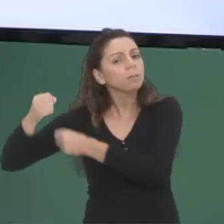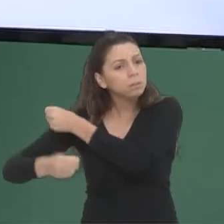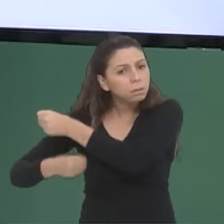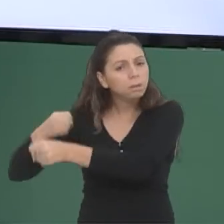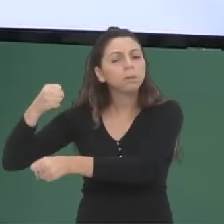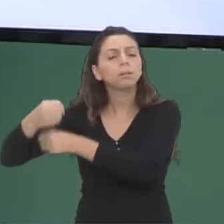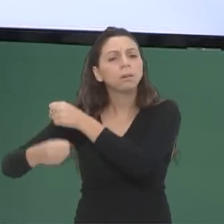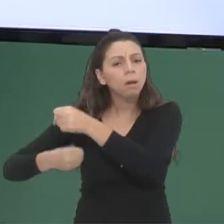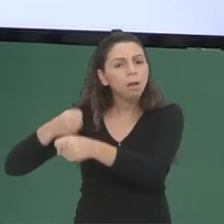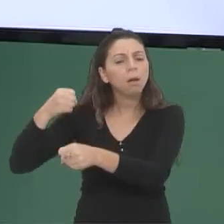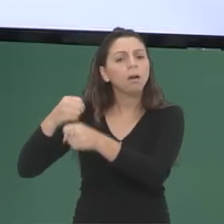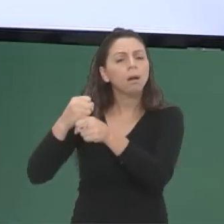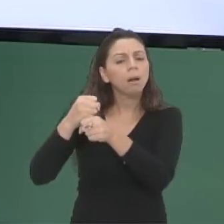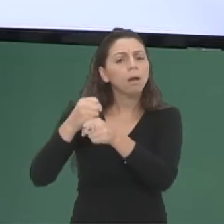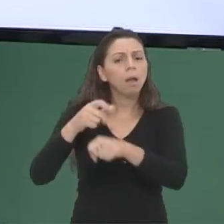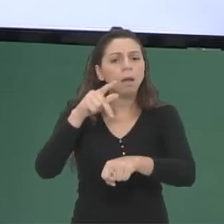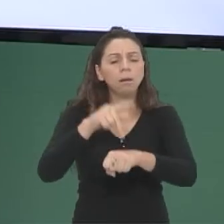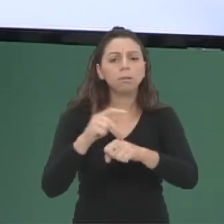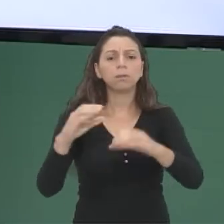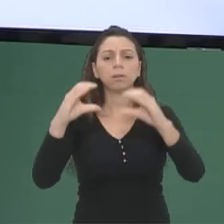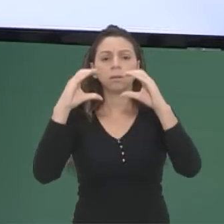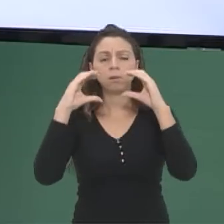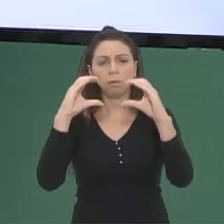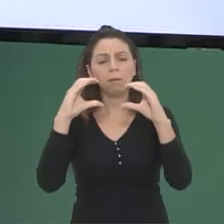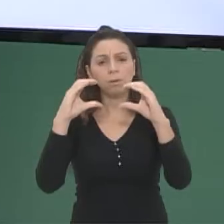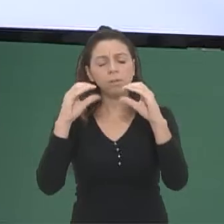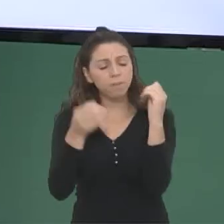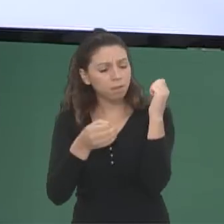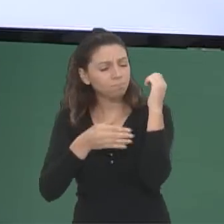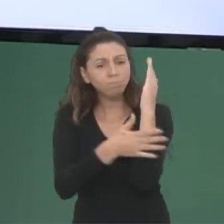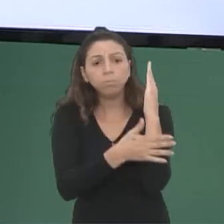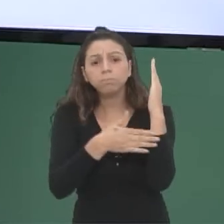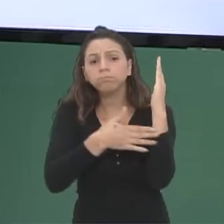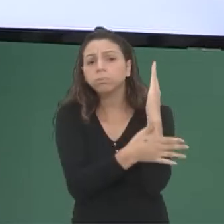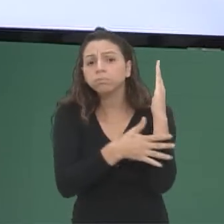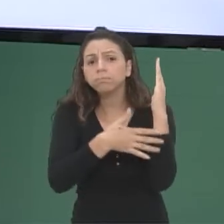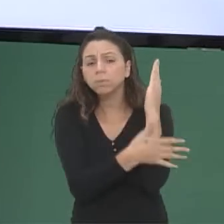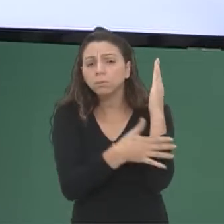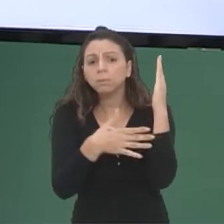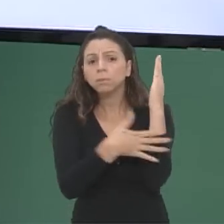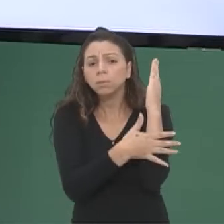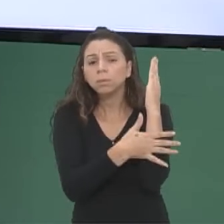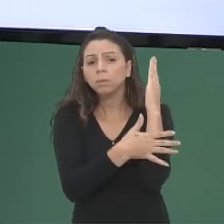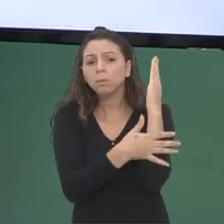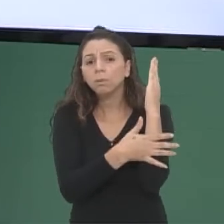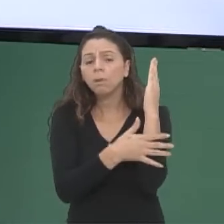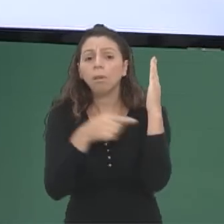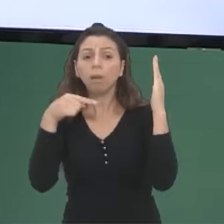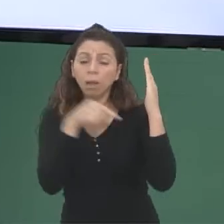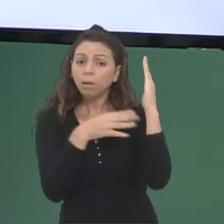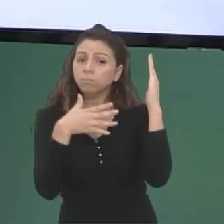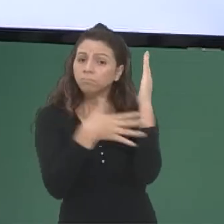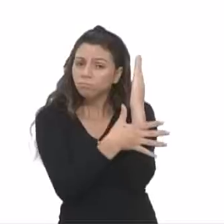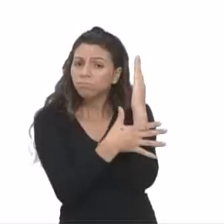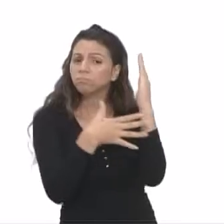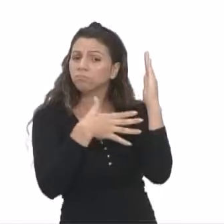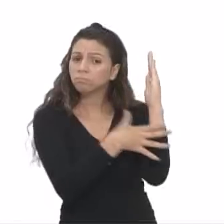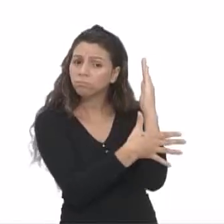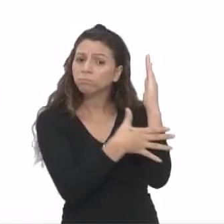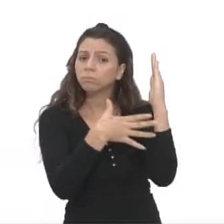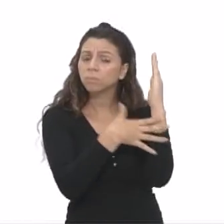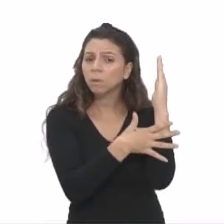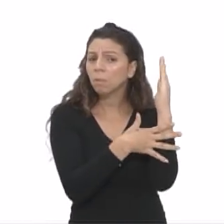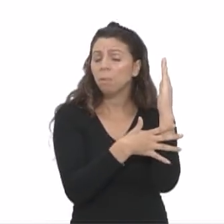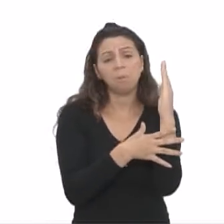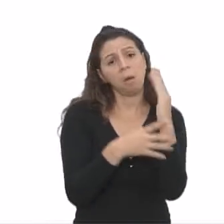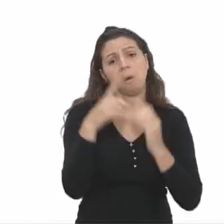Eu tenho uma rocha chamada rocha matriz, ou também rocha mãe, que vai sofrer esse desgaste. Não é um